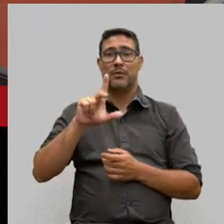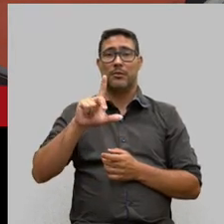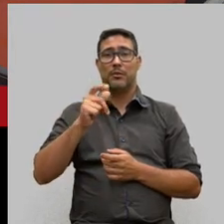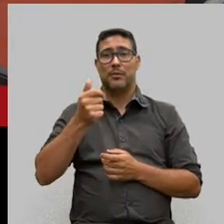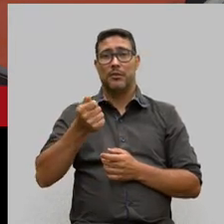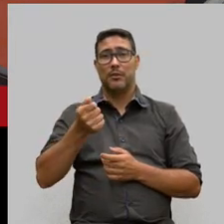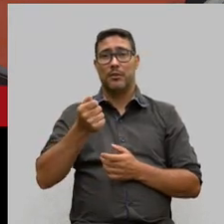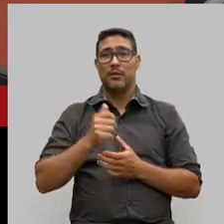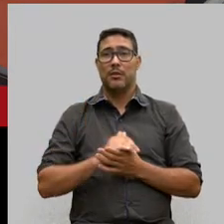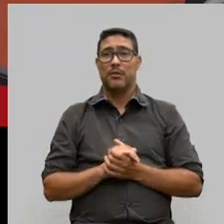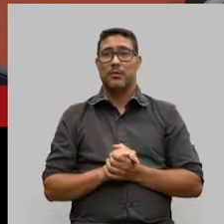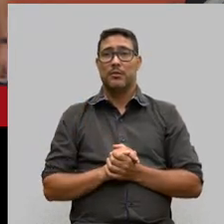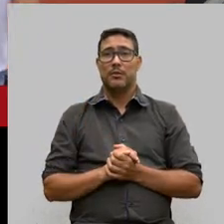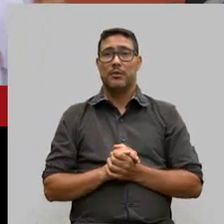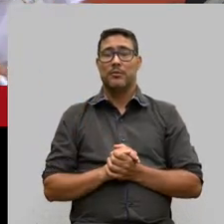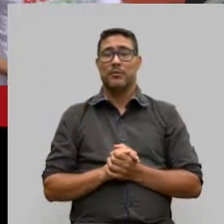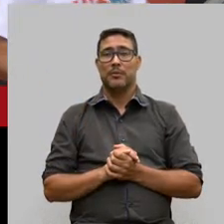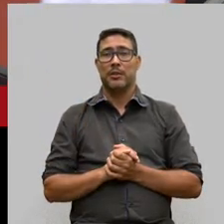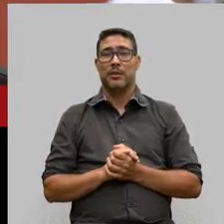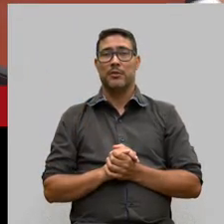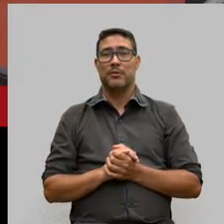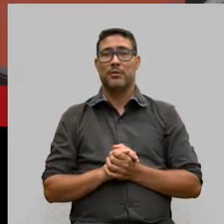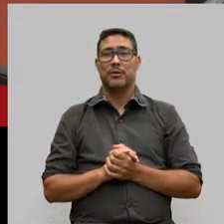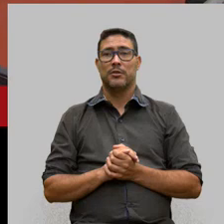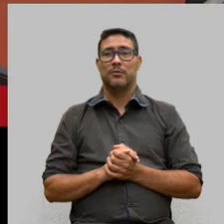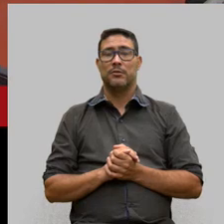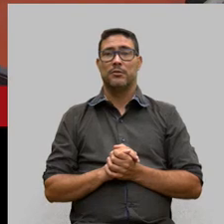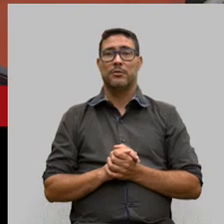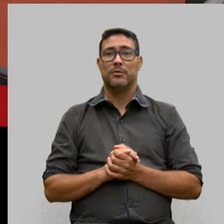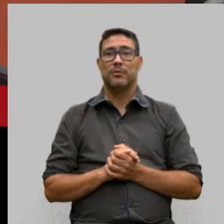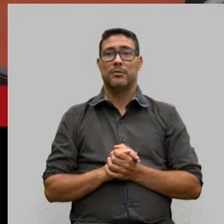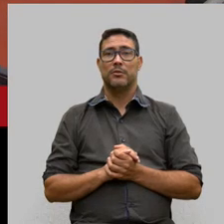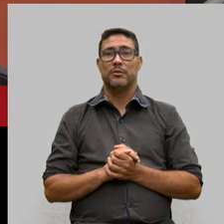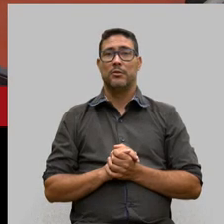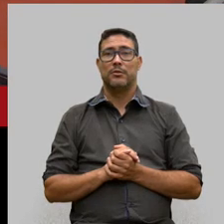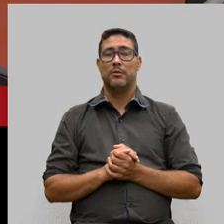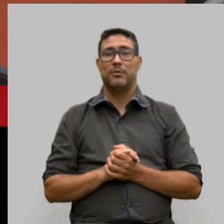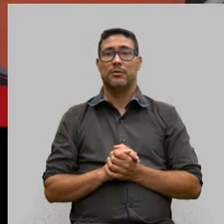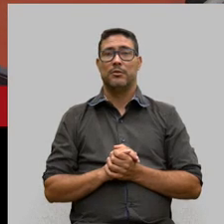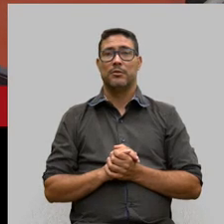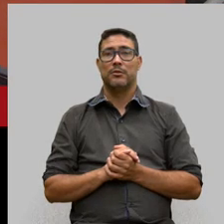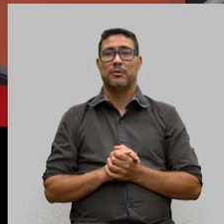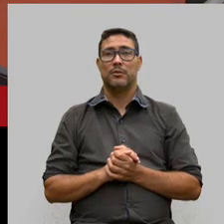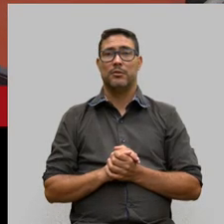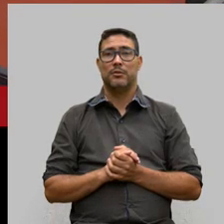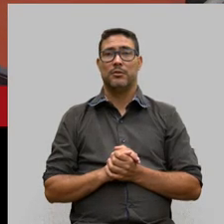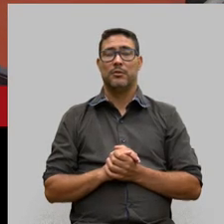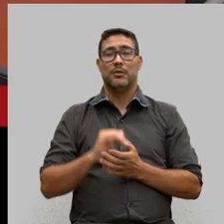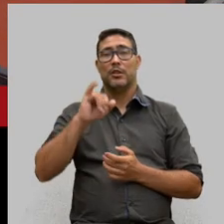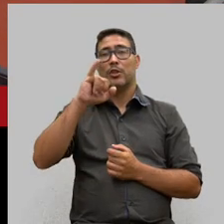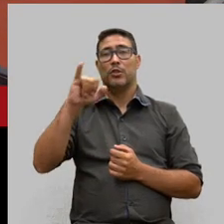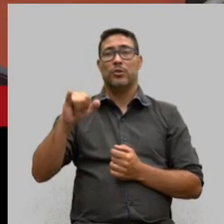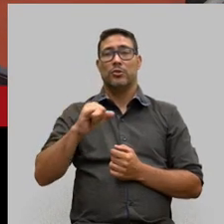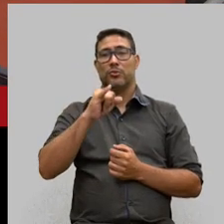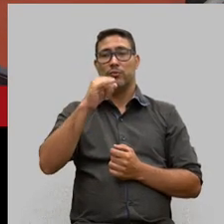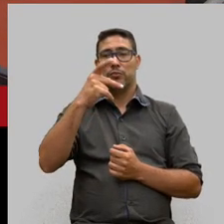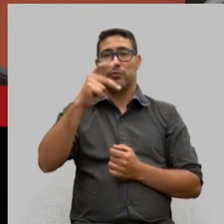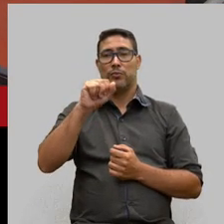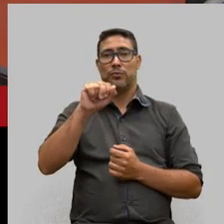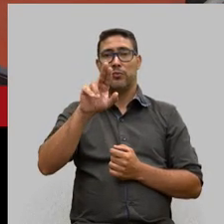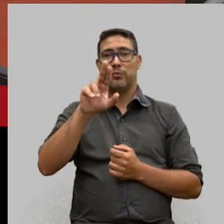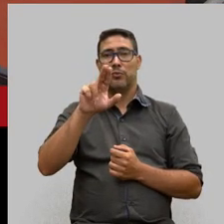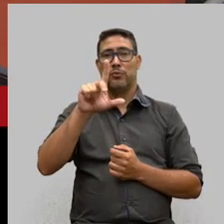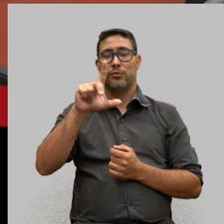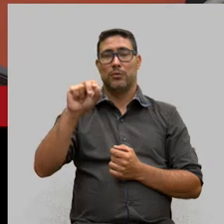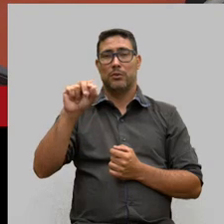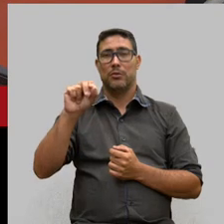Gonçalves Paula tá com a gente não então é o João Paulo e depois a Sheila